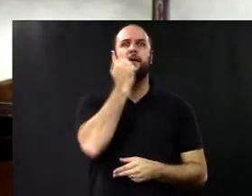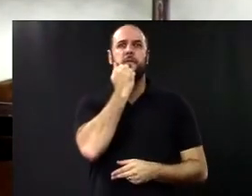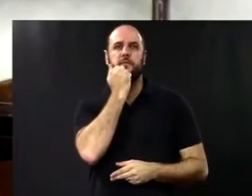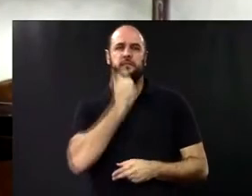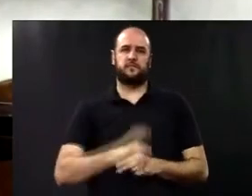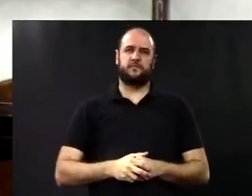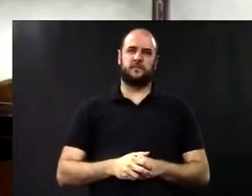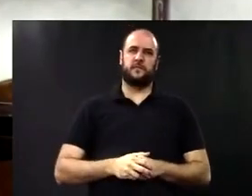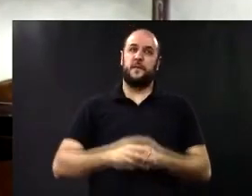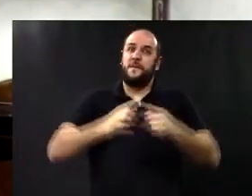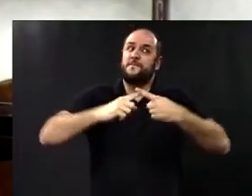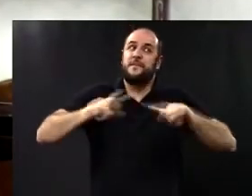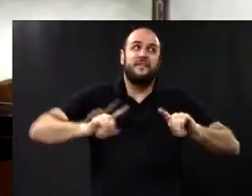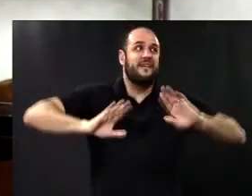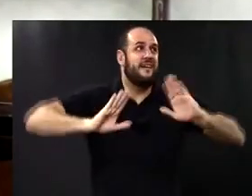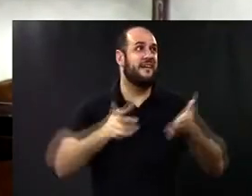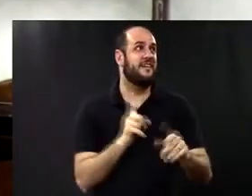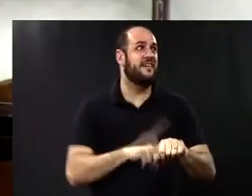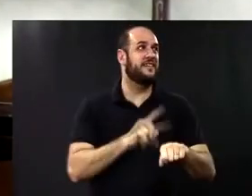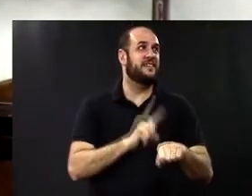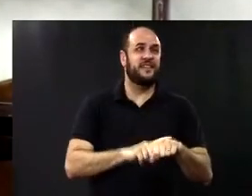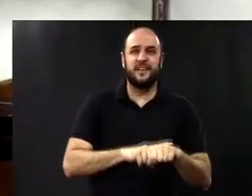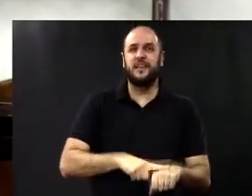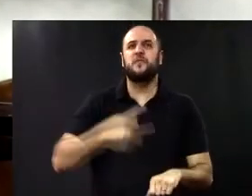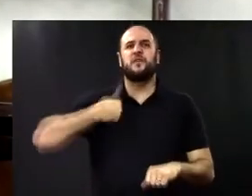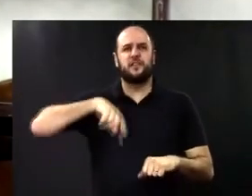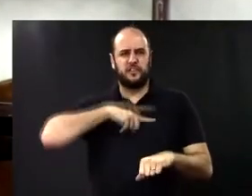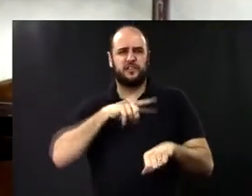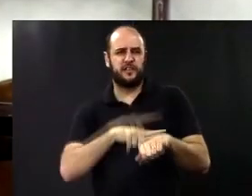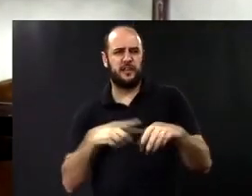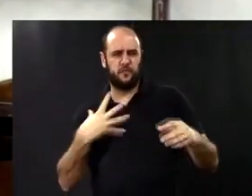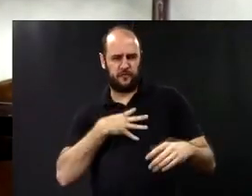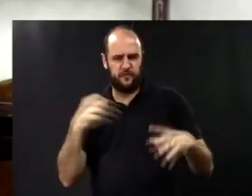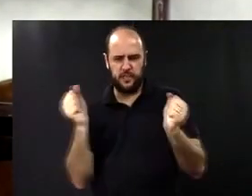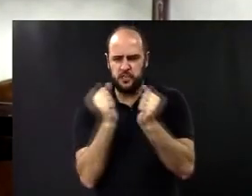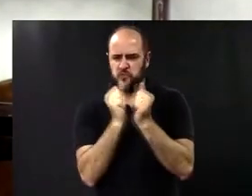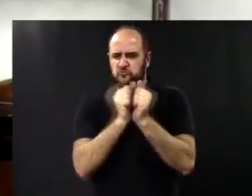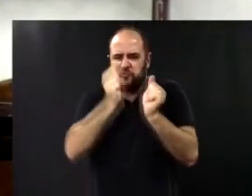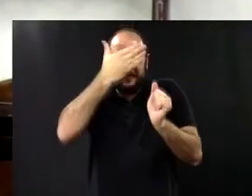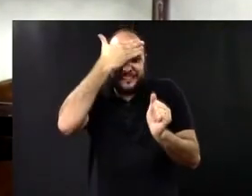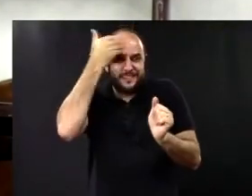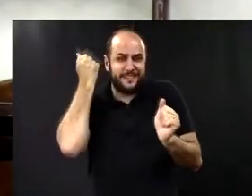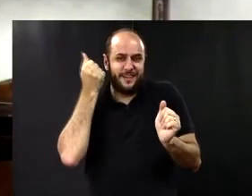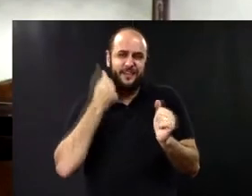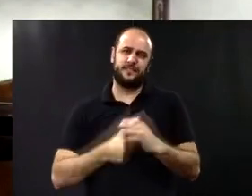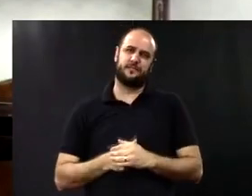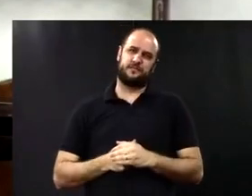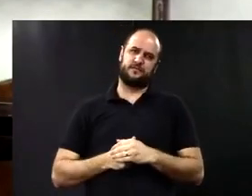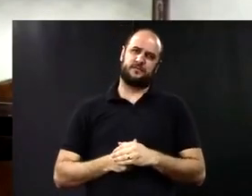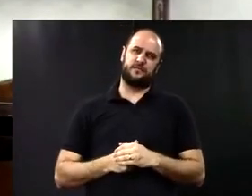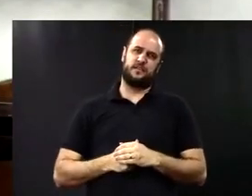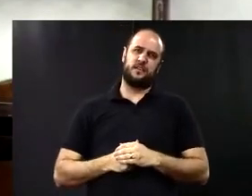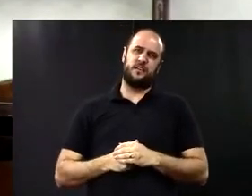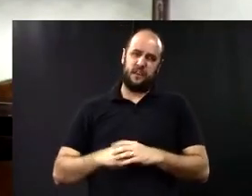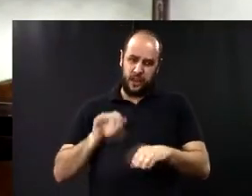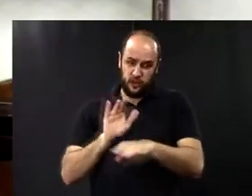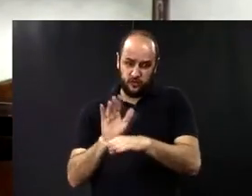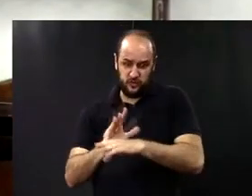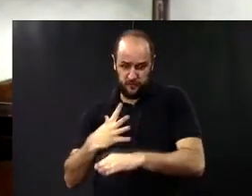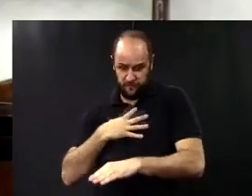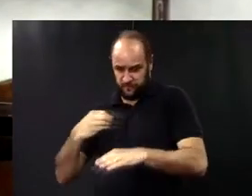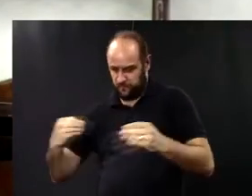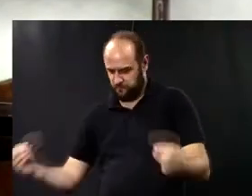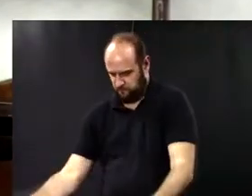vezes, inclusive, ao invés de nós gastarmos tempo com nossos filhos, ali, edificando a vida deles com a palavra